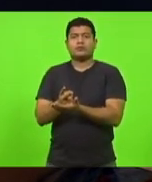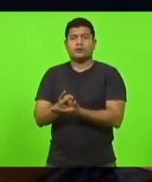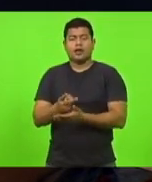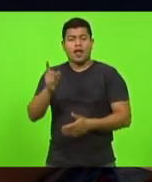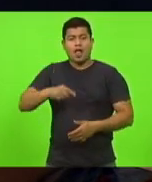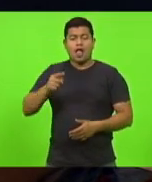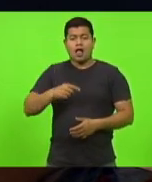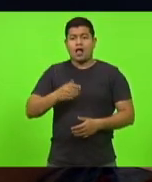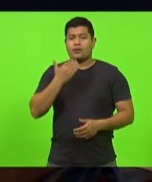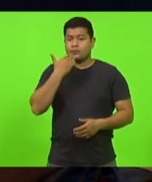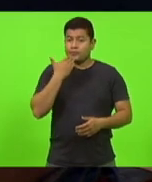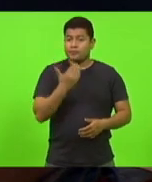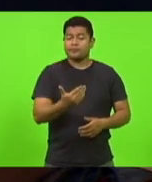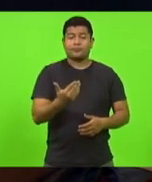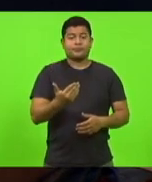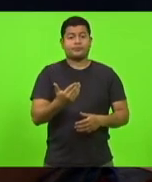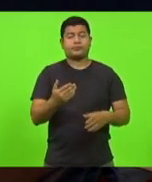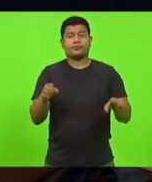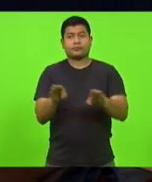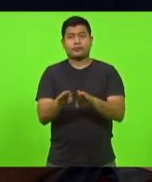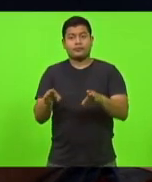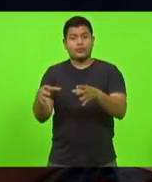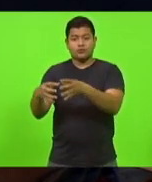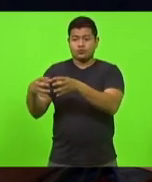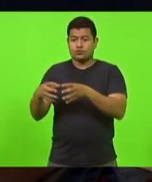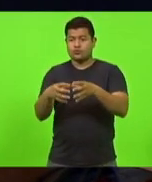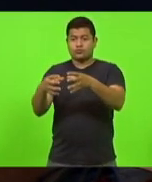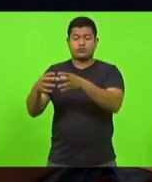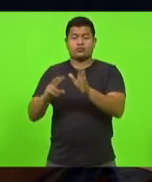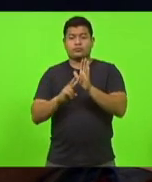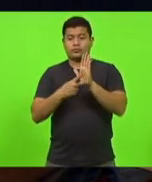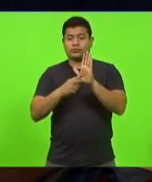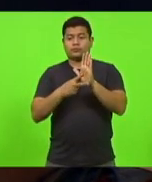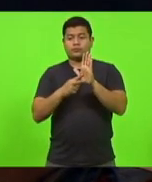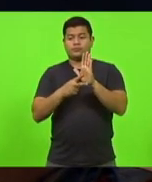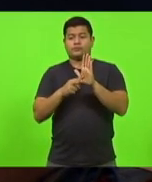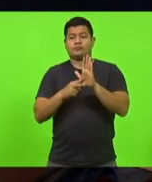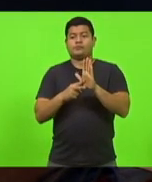reivindicação também das categorias e do sindicato.